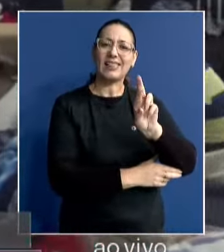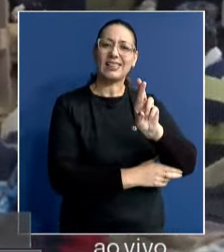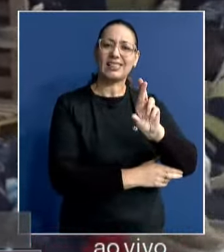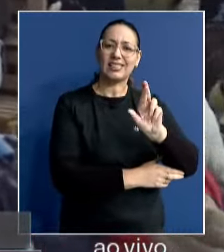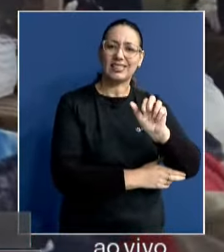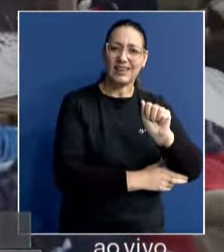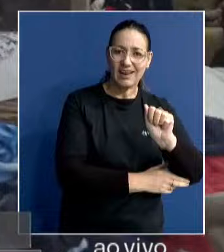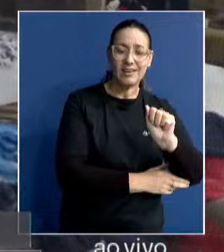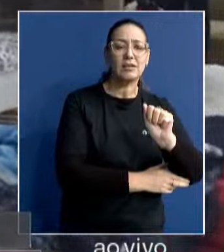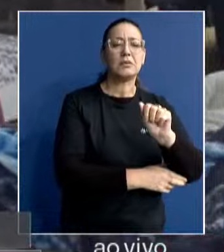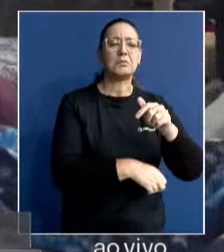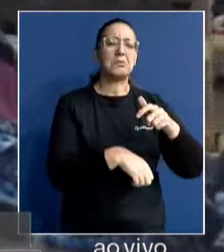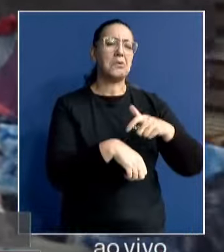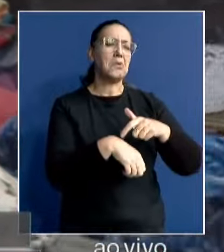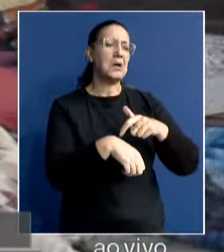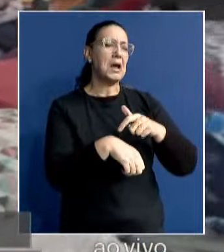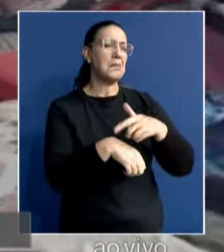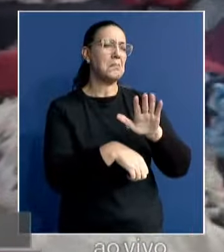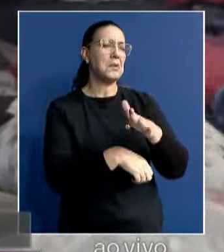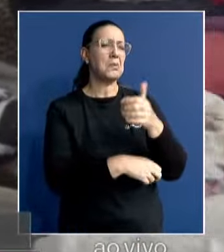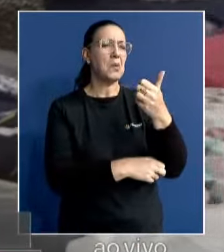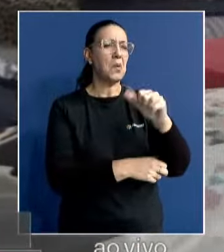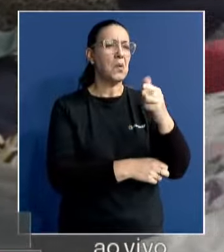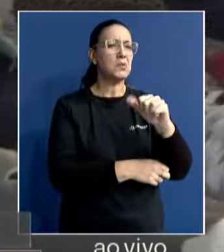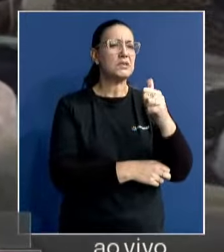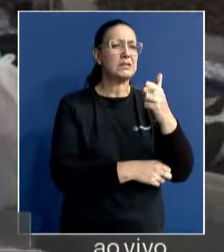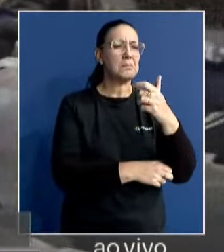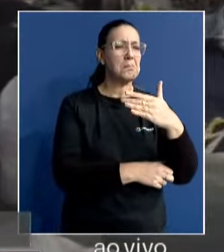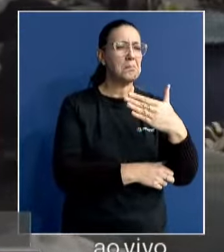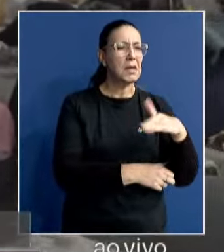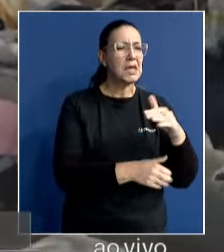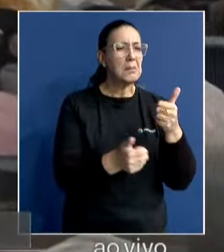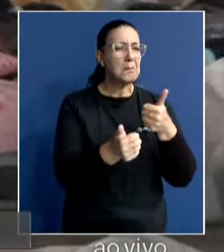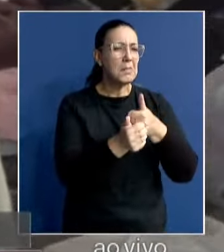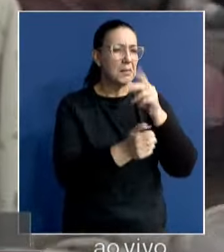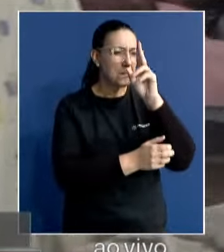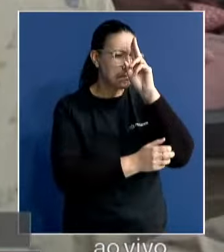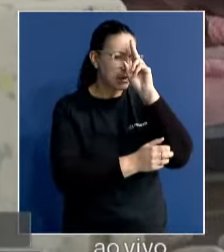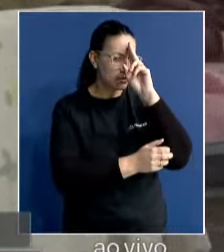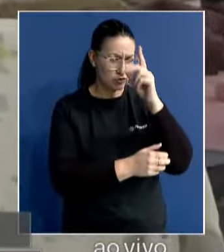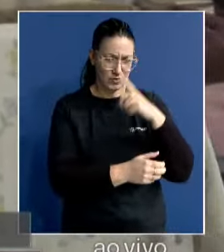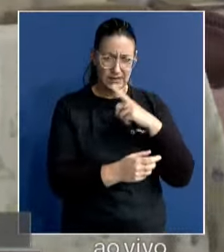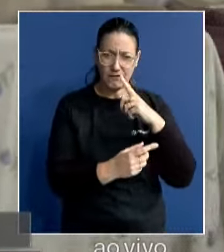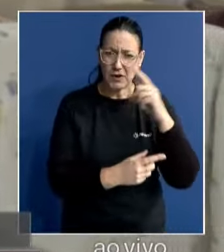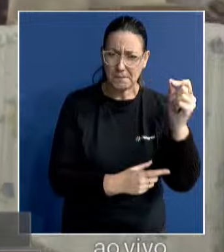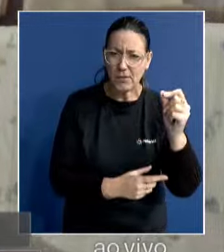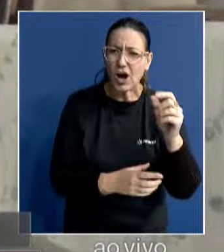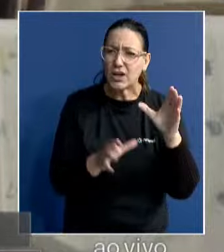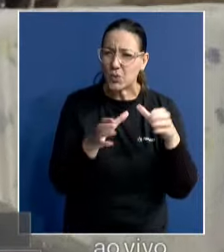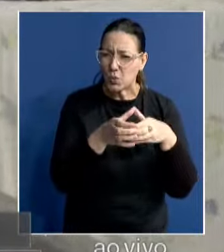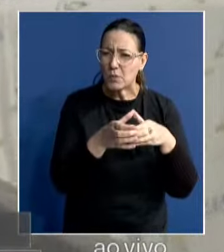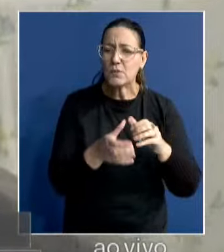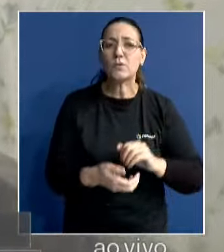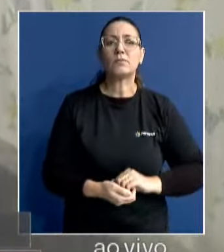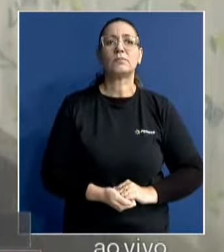das 11h30, né, pouco antes da meia-noite, teria ido embora. Houve ou não houve o abandono?